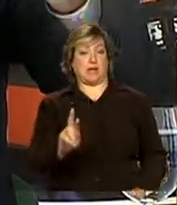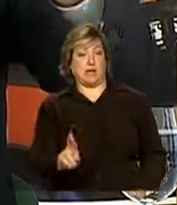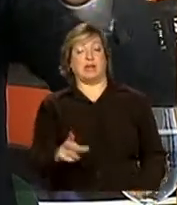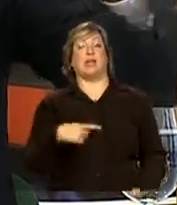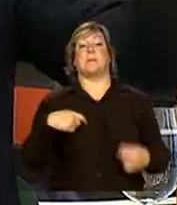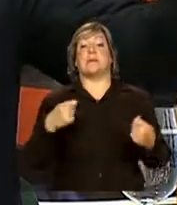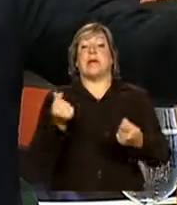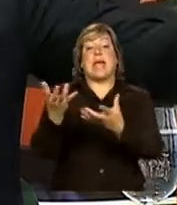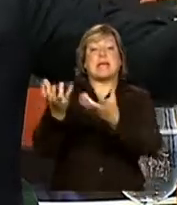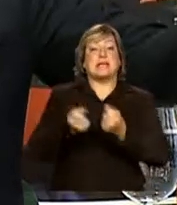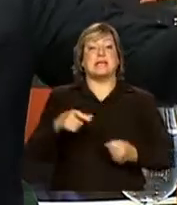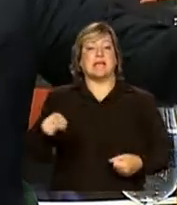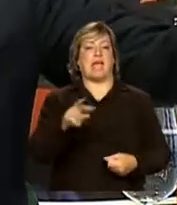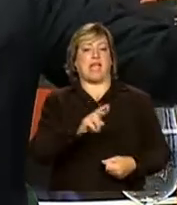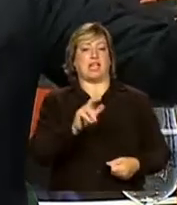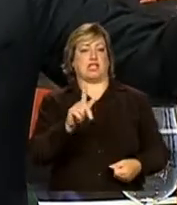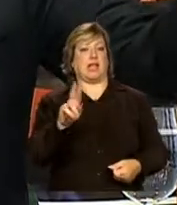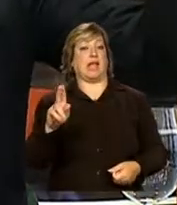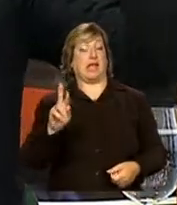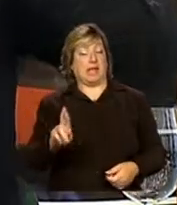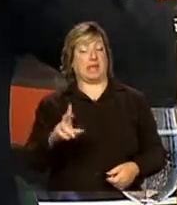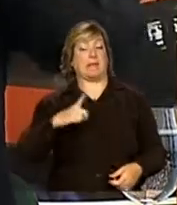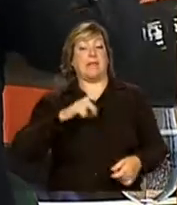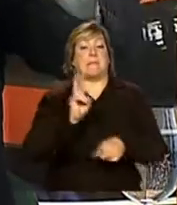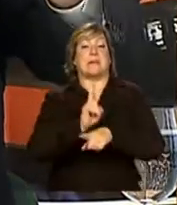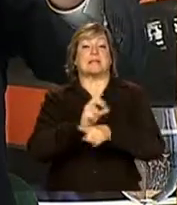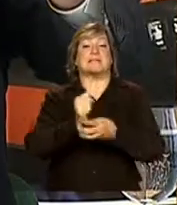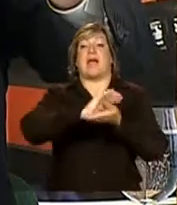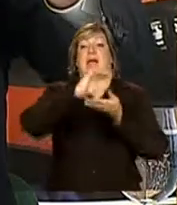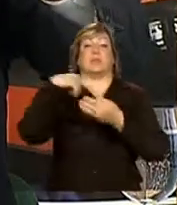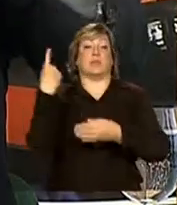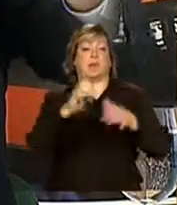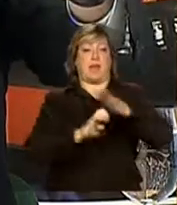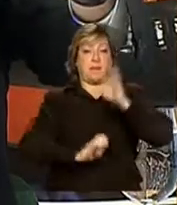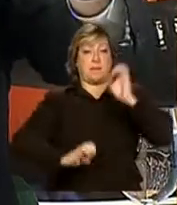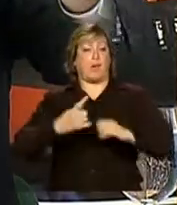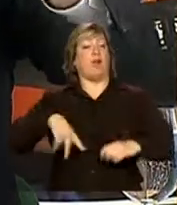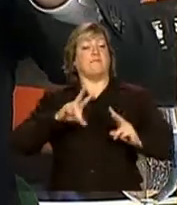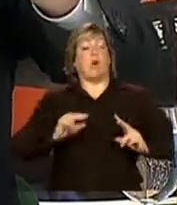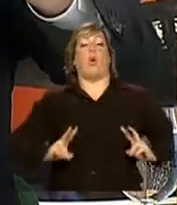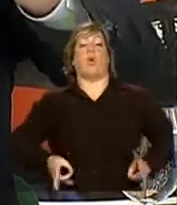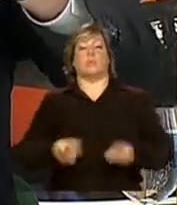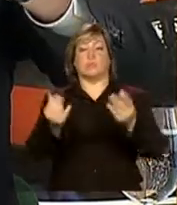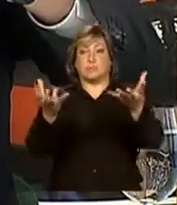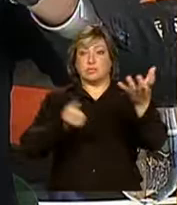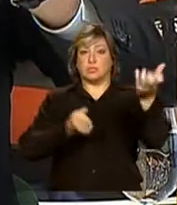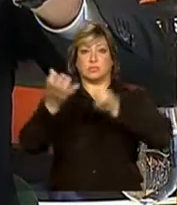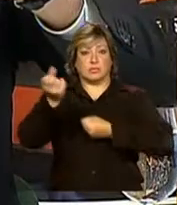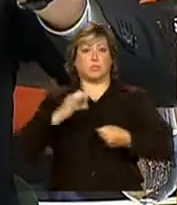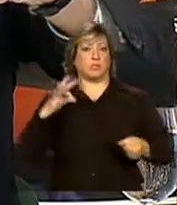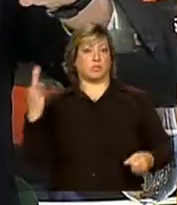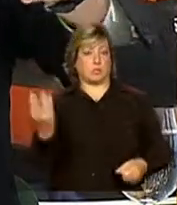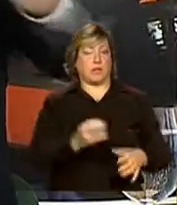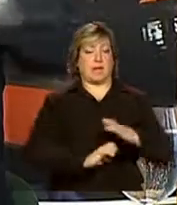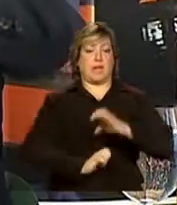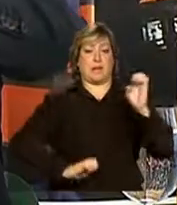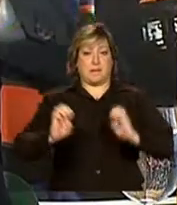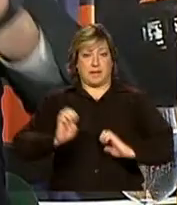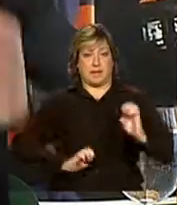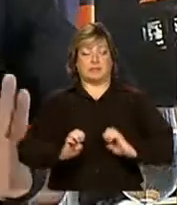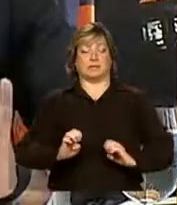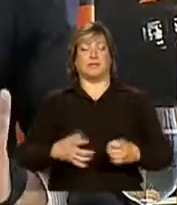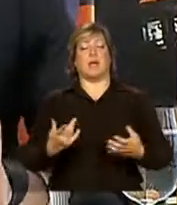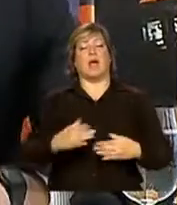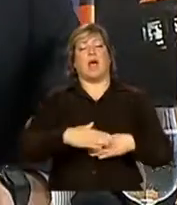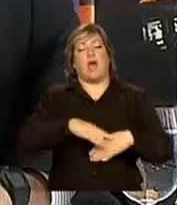receber da RGR, que está emprestado para as empresas, daquilo que continuaremos recebendo dessas contas que continuam existindo, ao longo